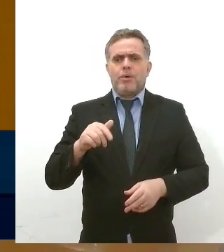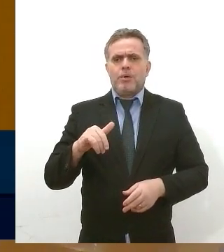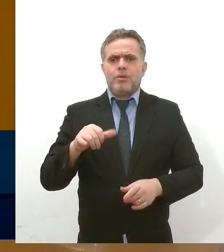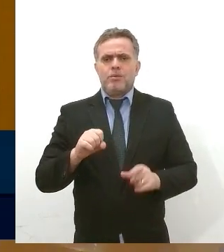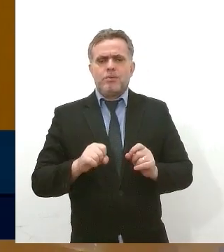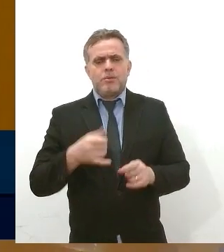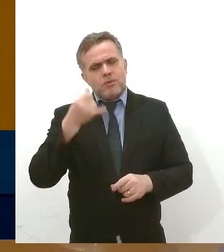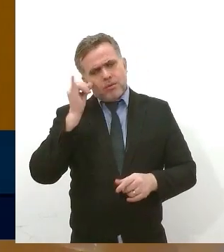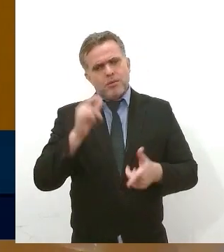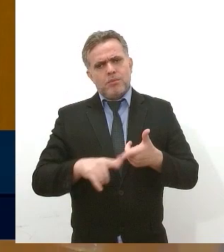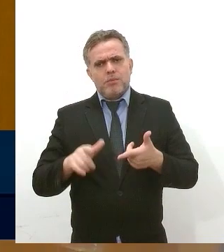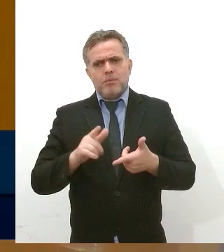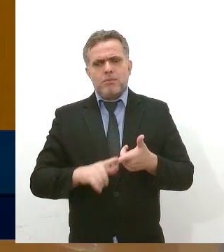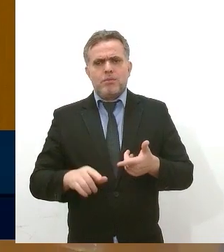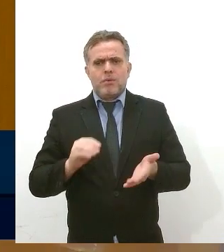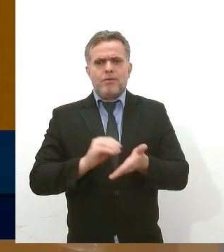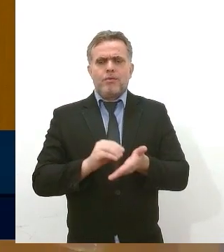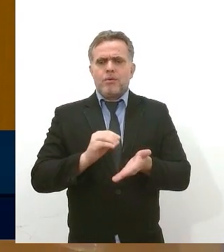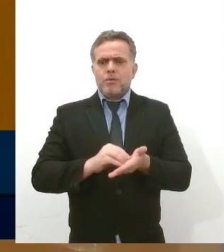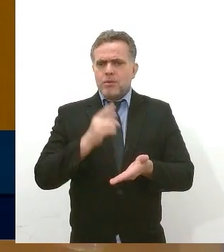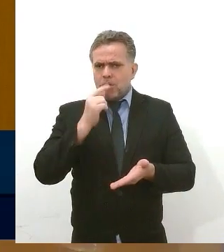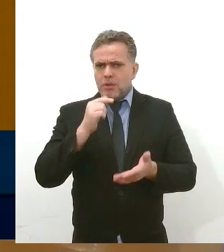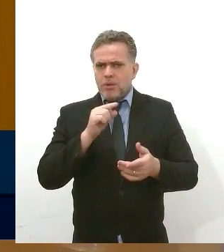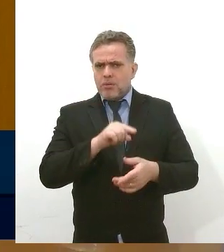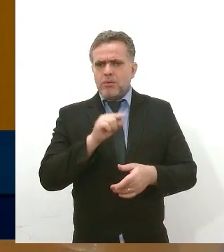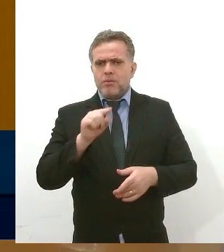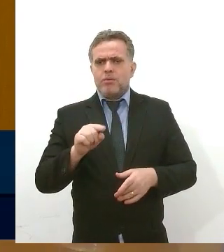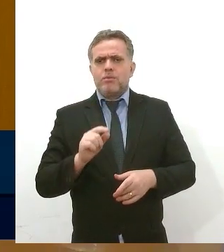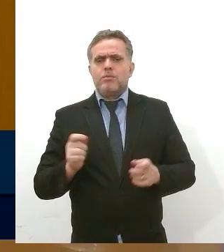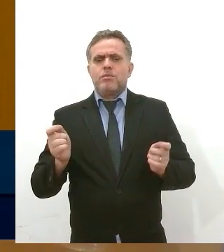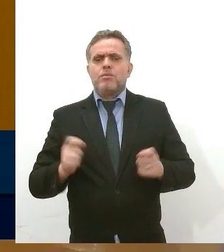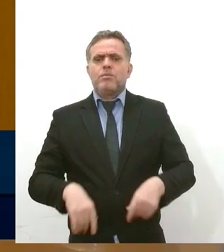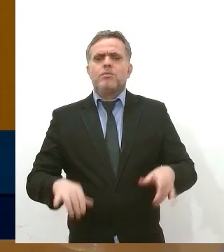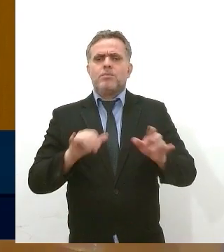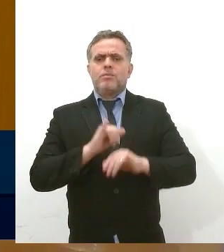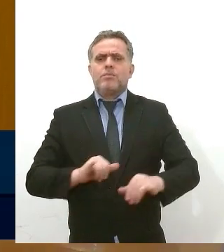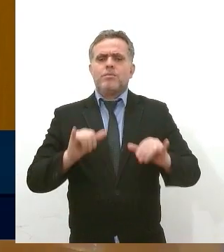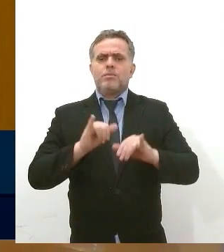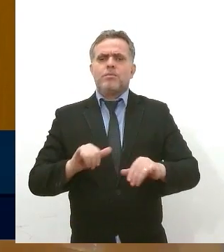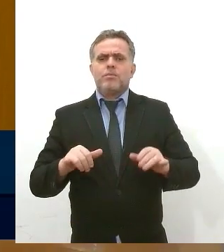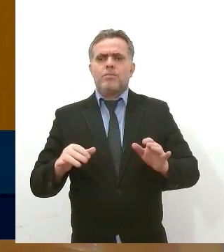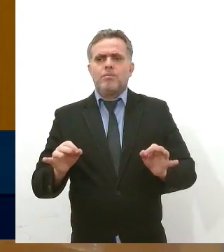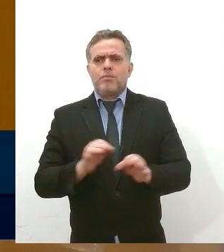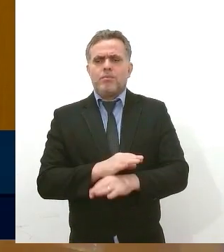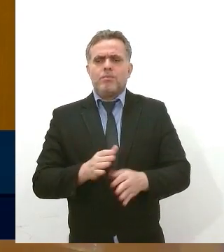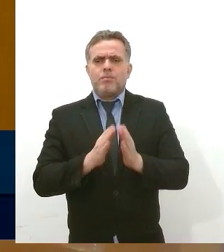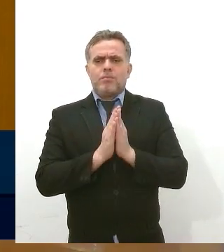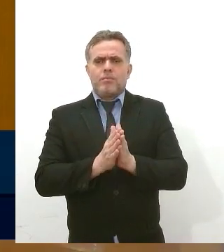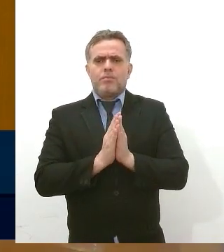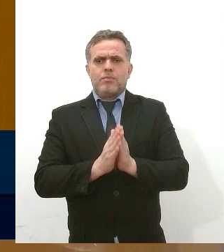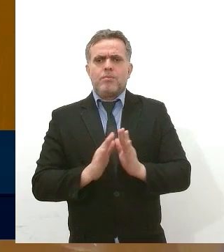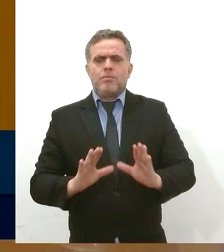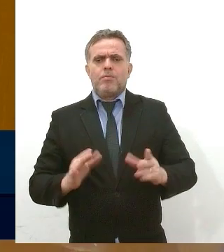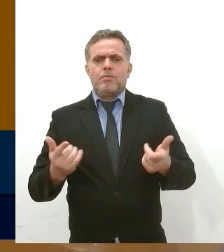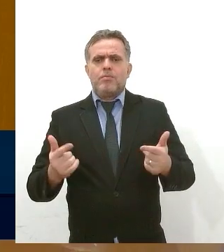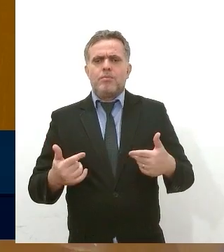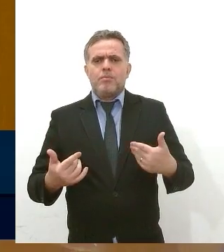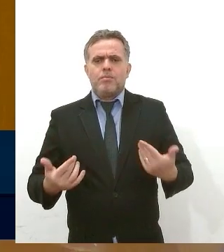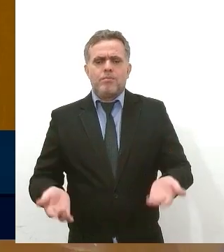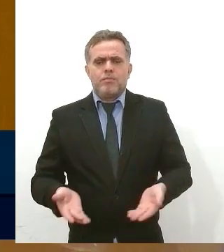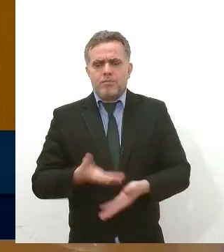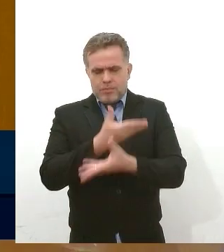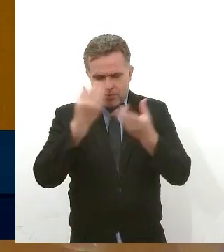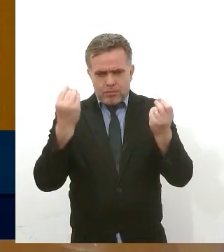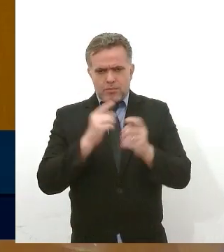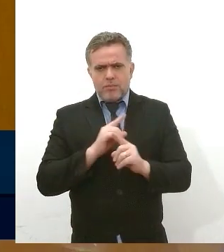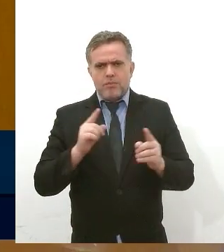aqui também o registro e o apelo. E lógico, presidente não poderia deixar de questioná-lo,